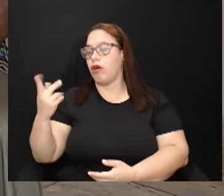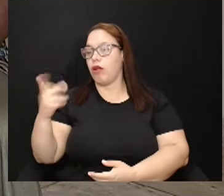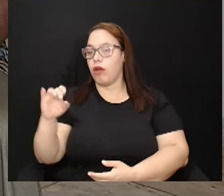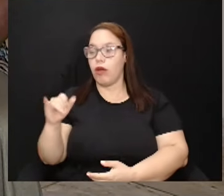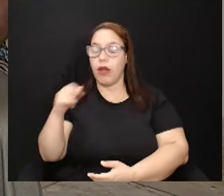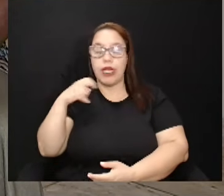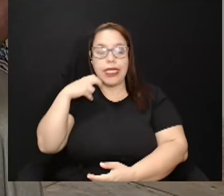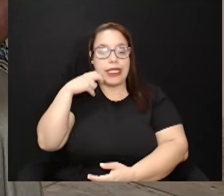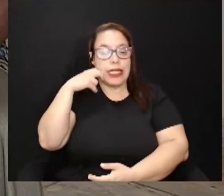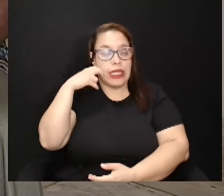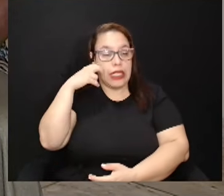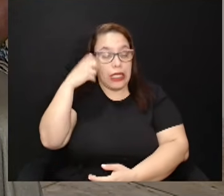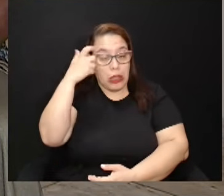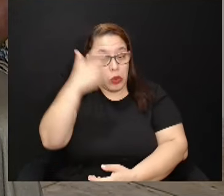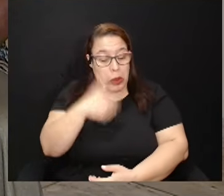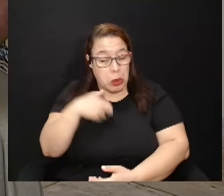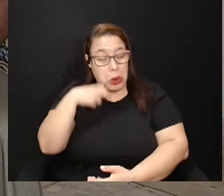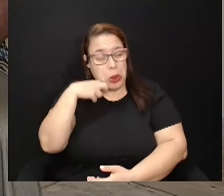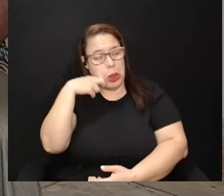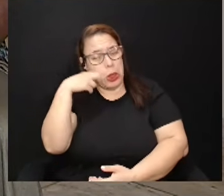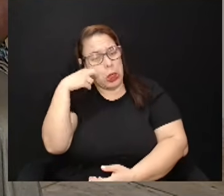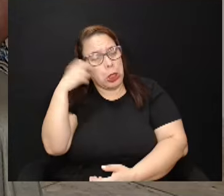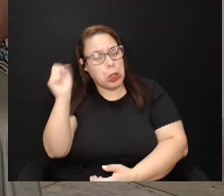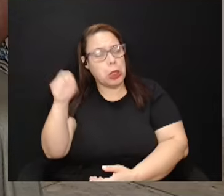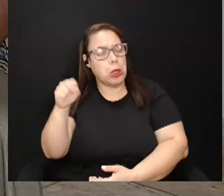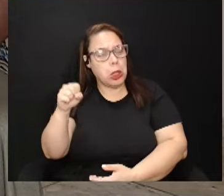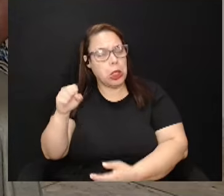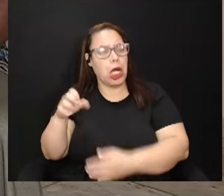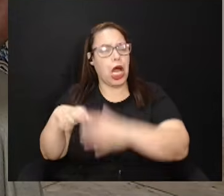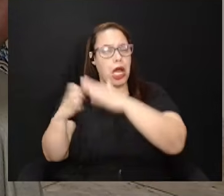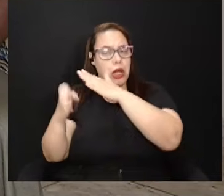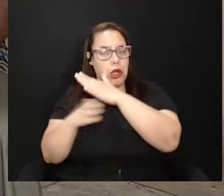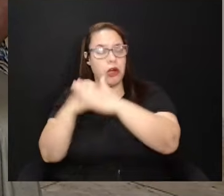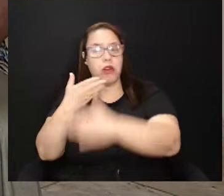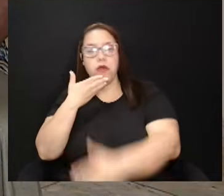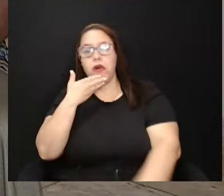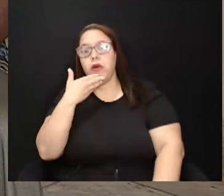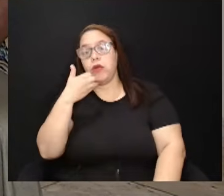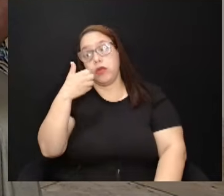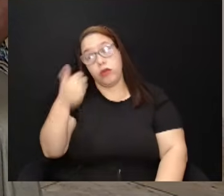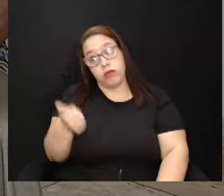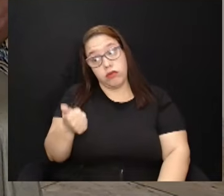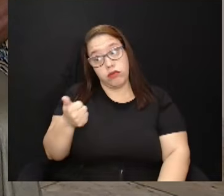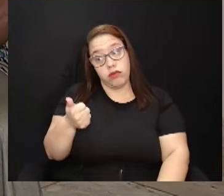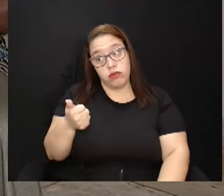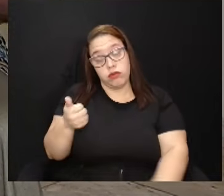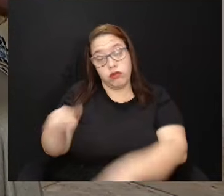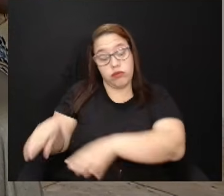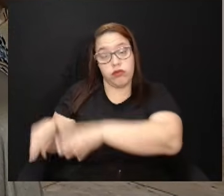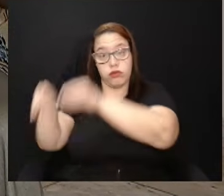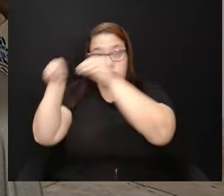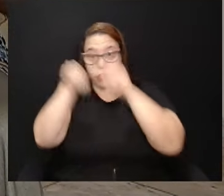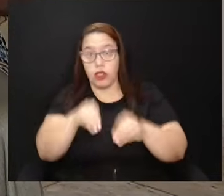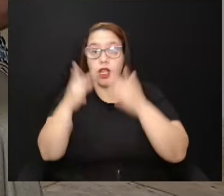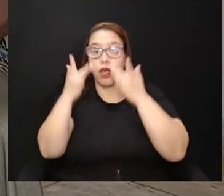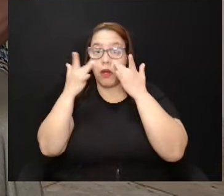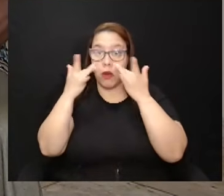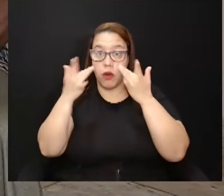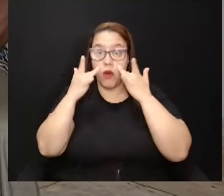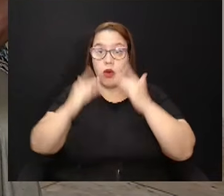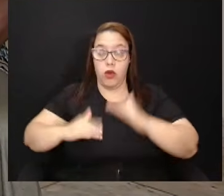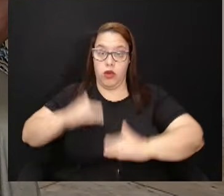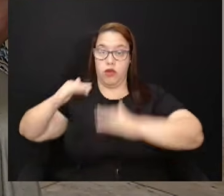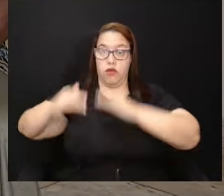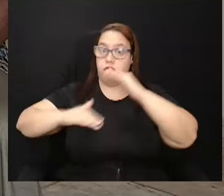muito tímido, a Bosch achou melhor me colocar no teatro, para desenvolver